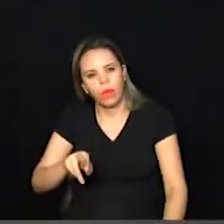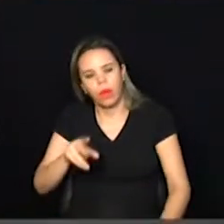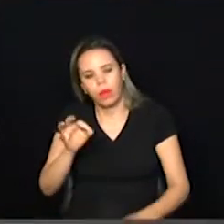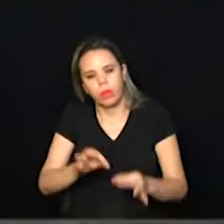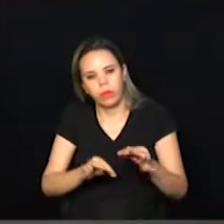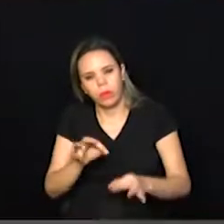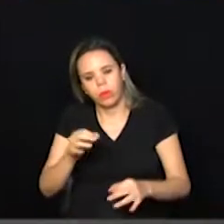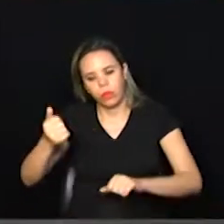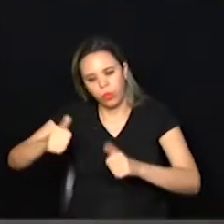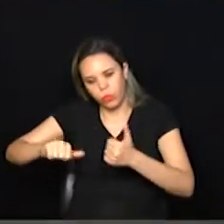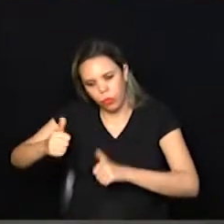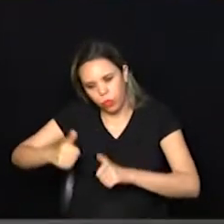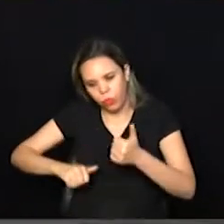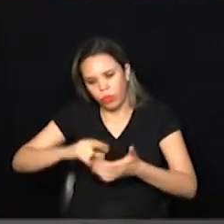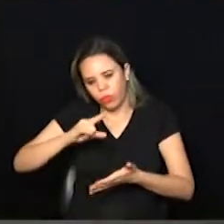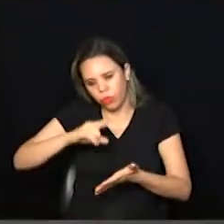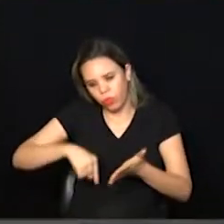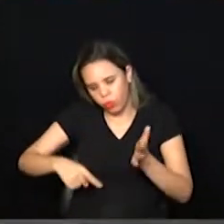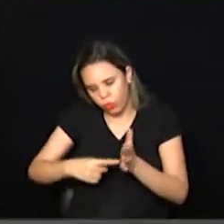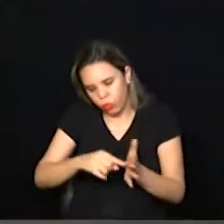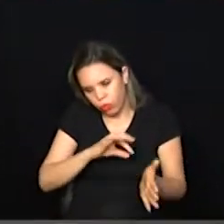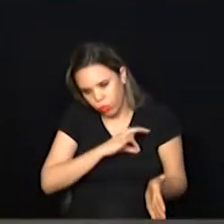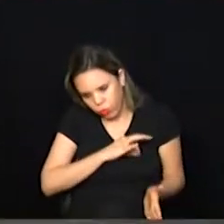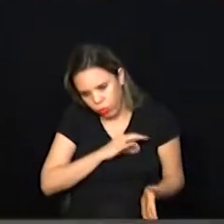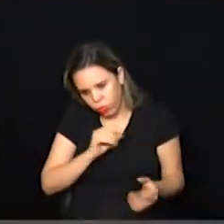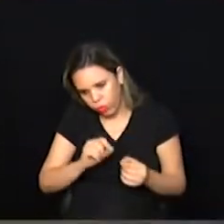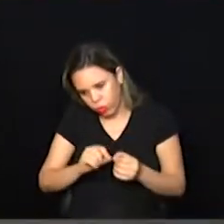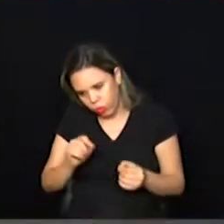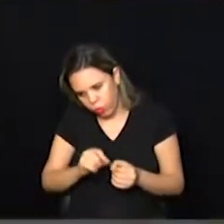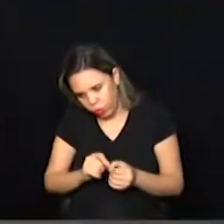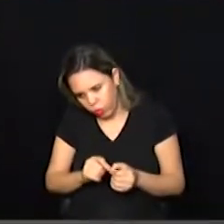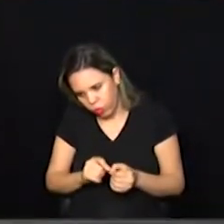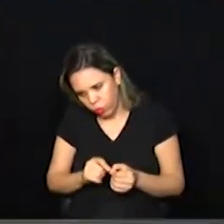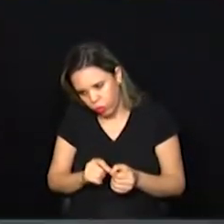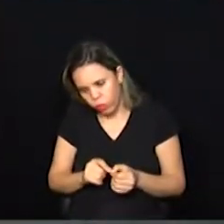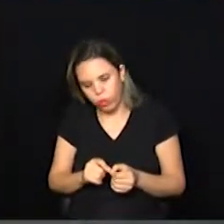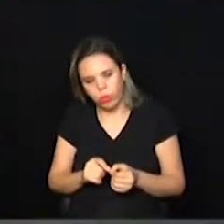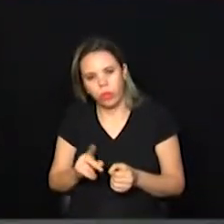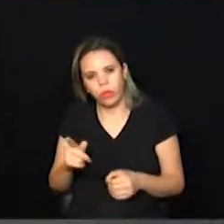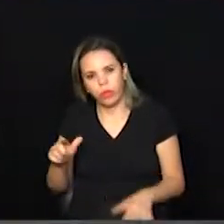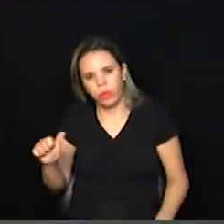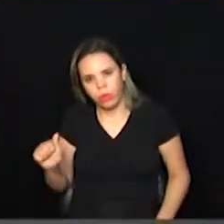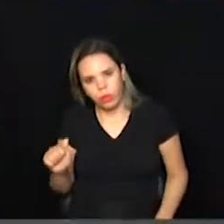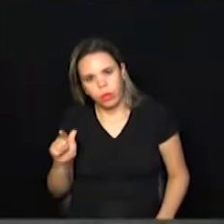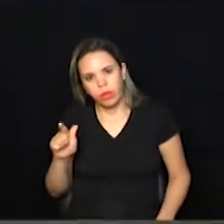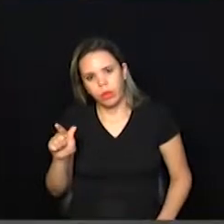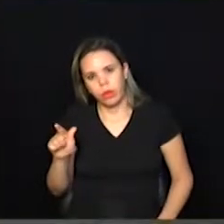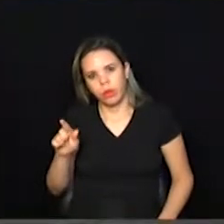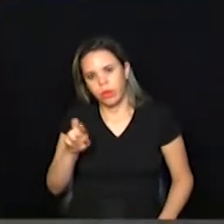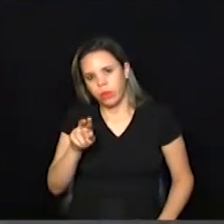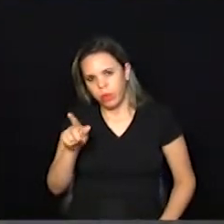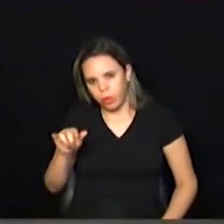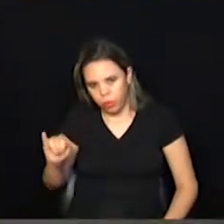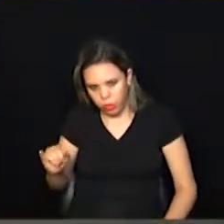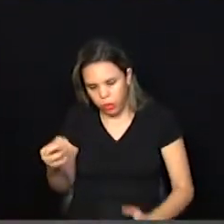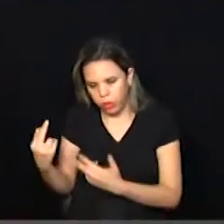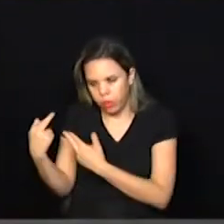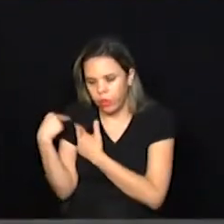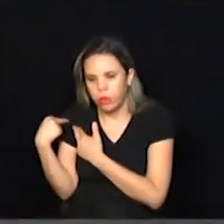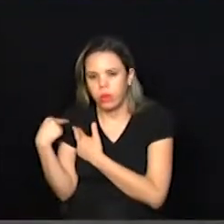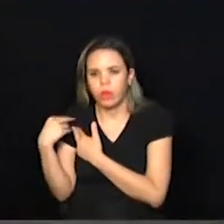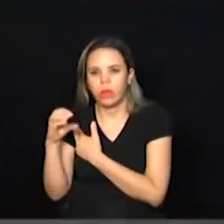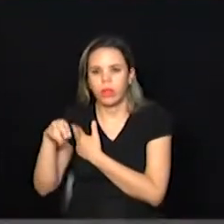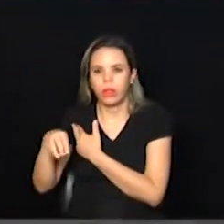de avaliação dos boletins de ocorrência, são feitos os boletins, e aí Paula e a Grazi, que também estão lá responsáveis pelo